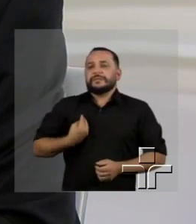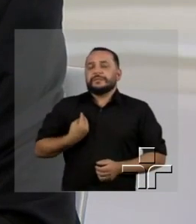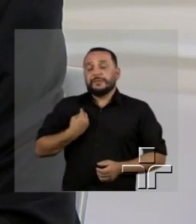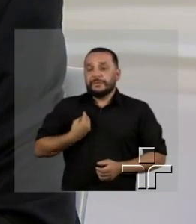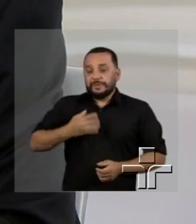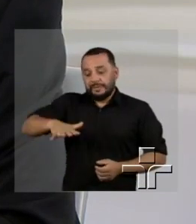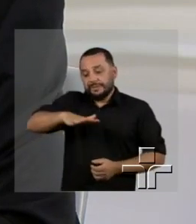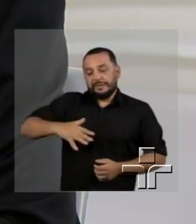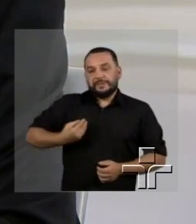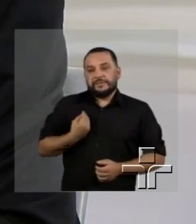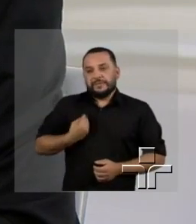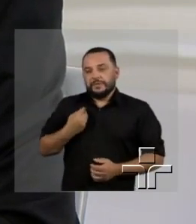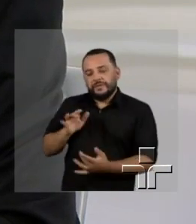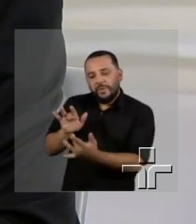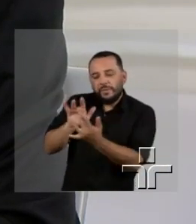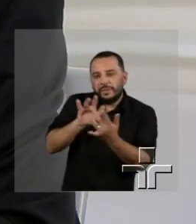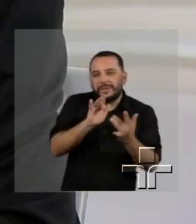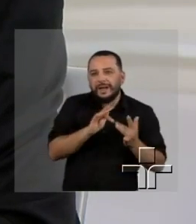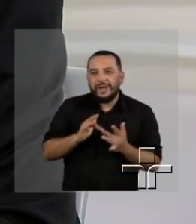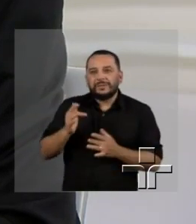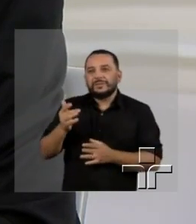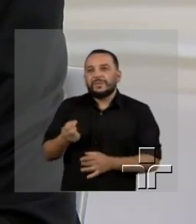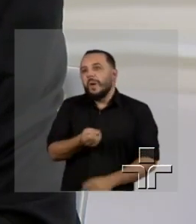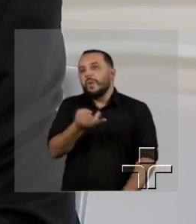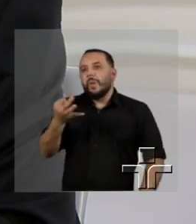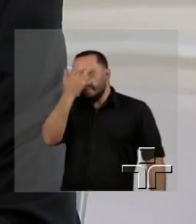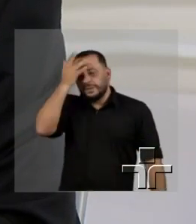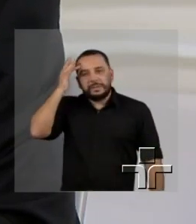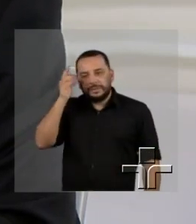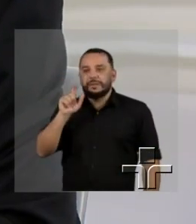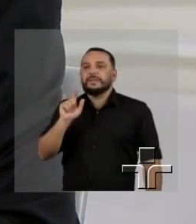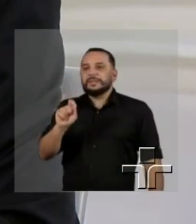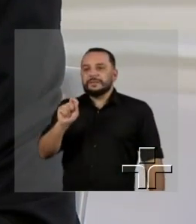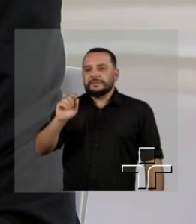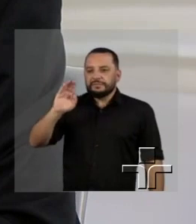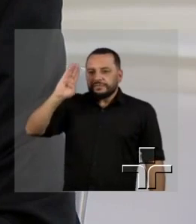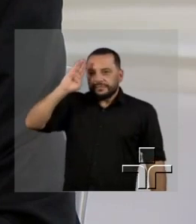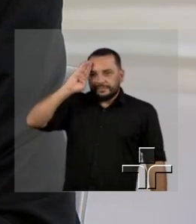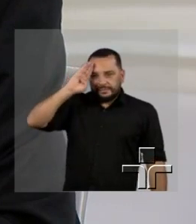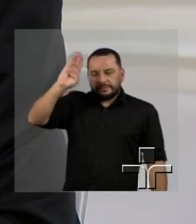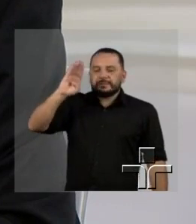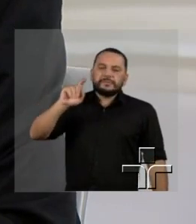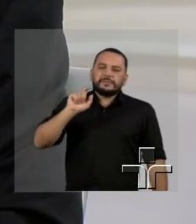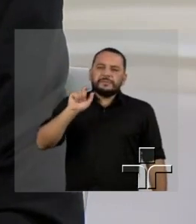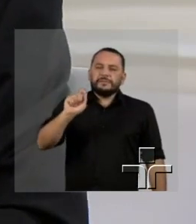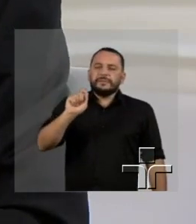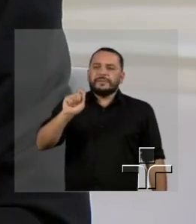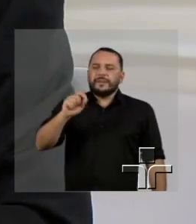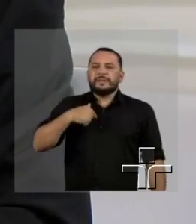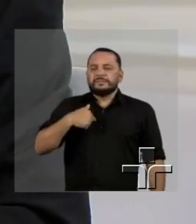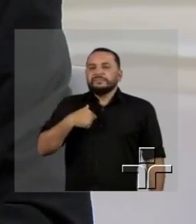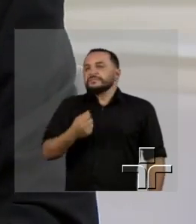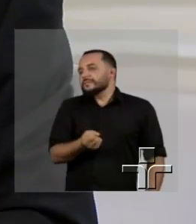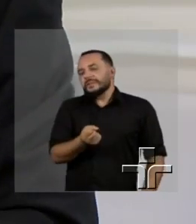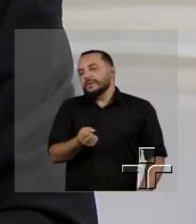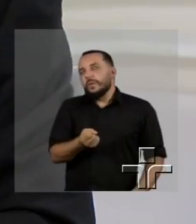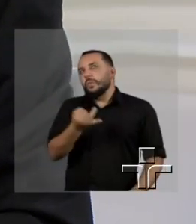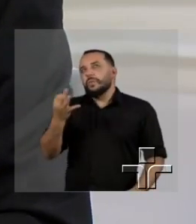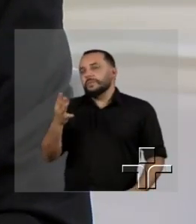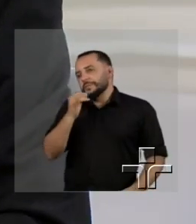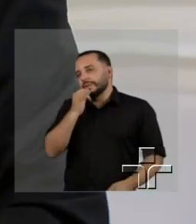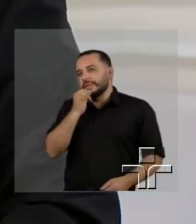mais liberal? Em relação ao comércio exterior, por exemplo, é abrir a economia, a iniciativa privada, ou é ter uma